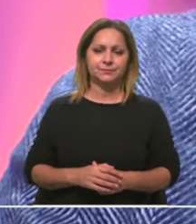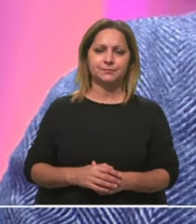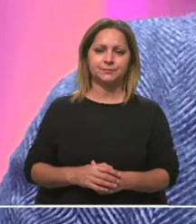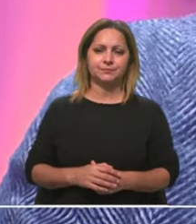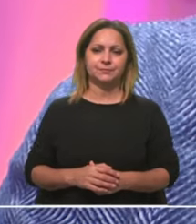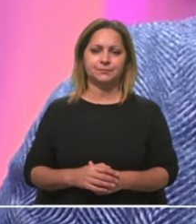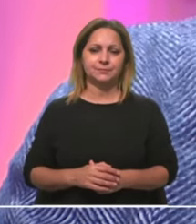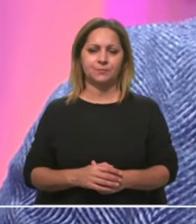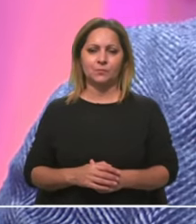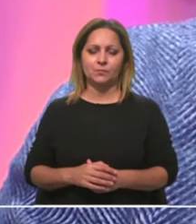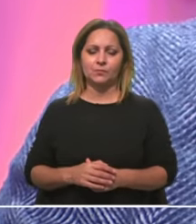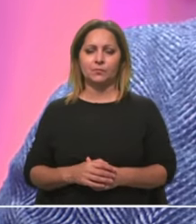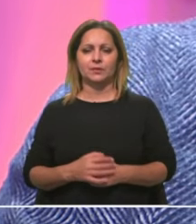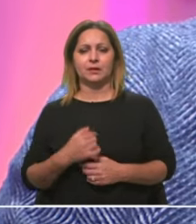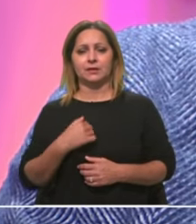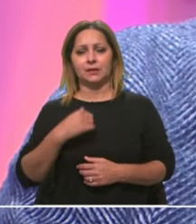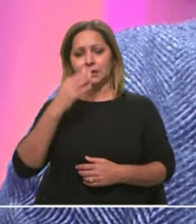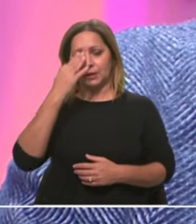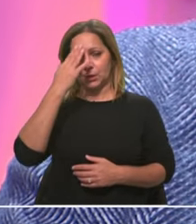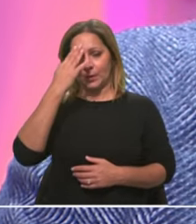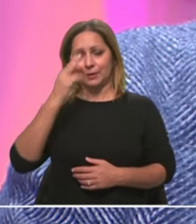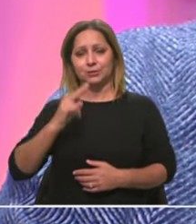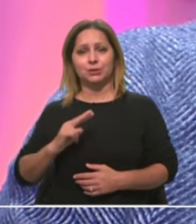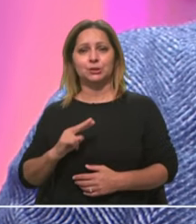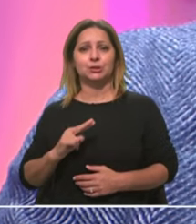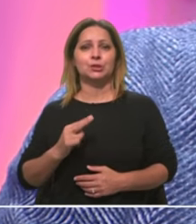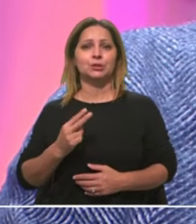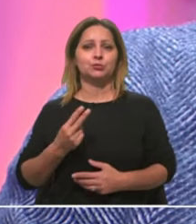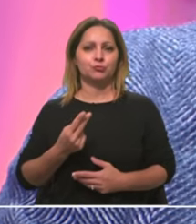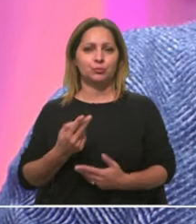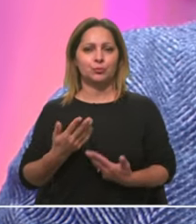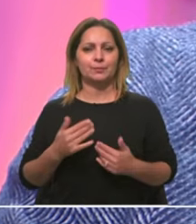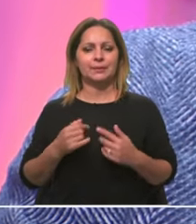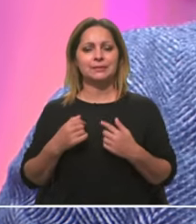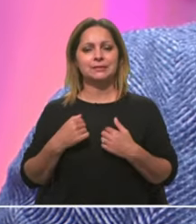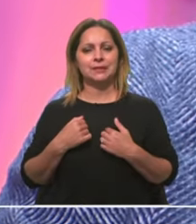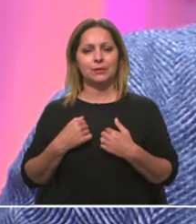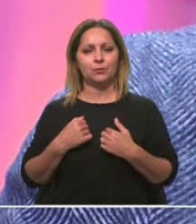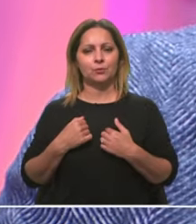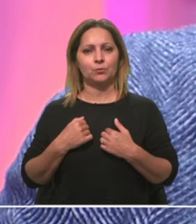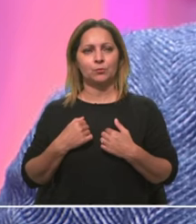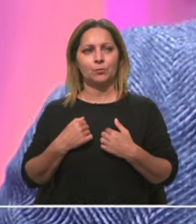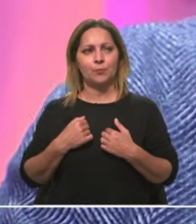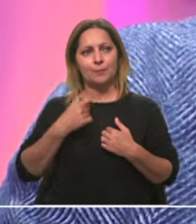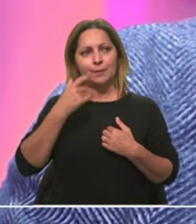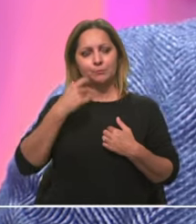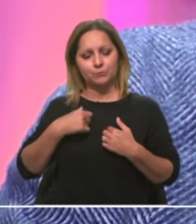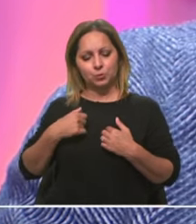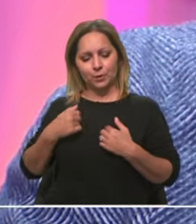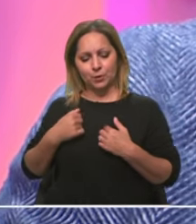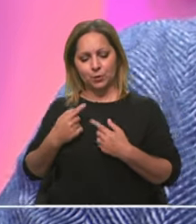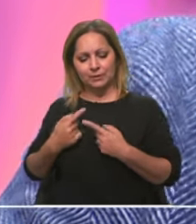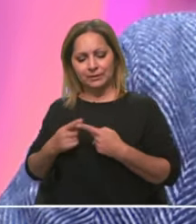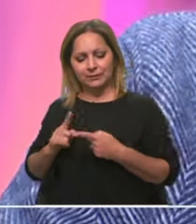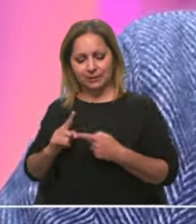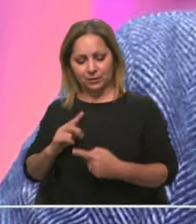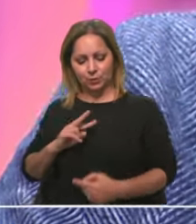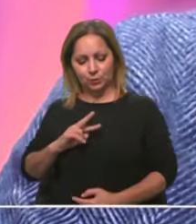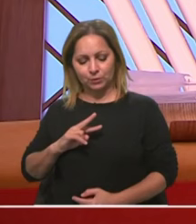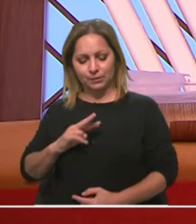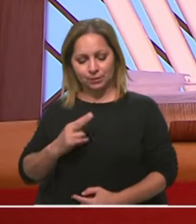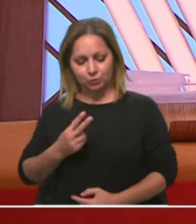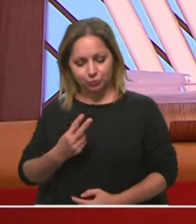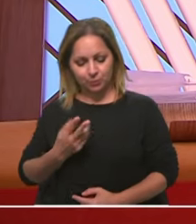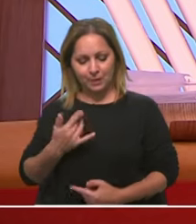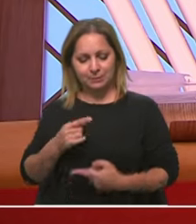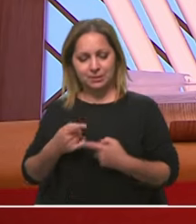guarda eu acho que transformou mas ao mesmo tempo eu não sou diferente certo porque há muito aquela coisa muito bem muito bem